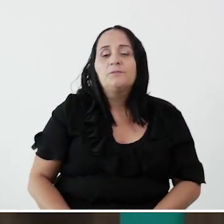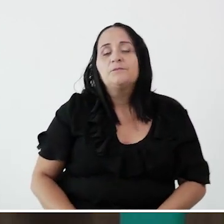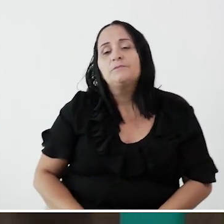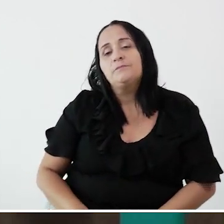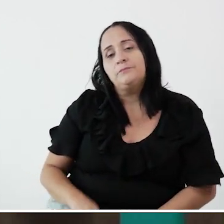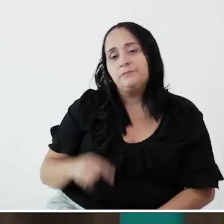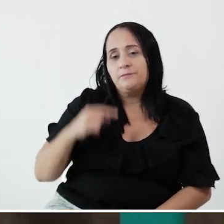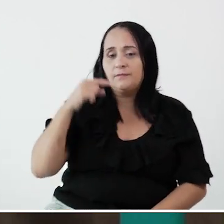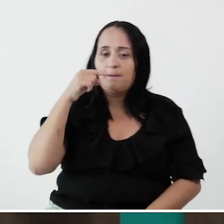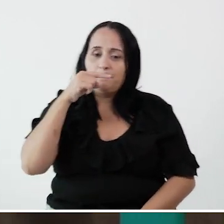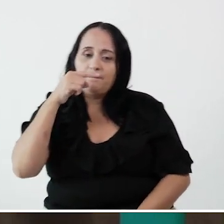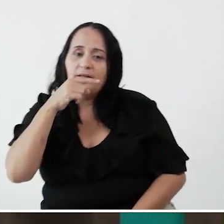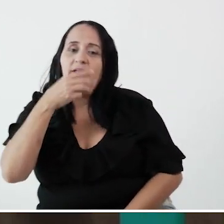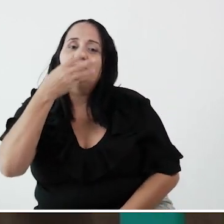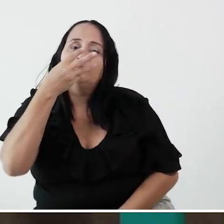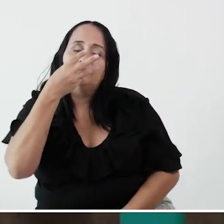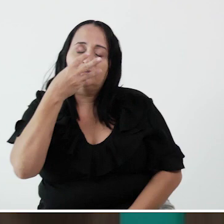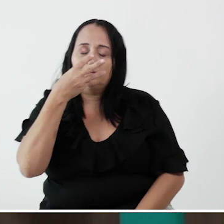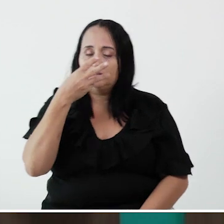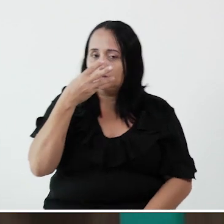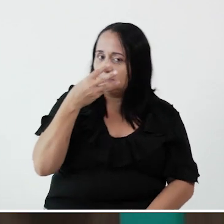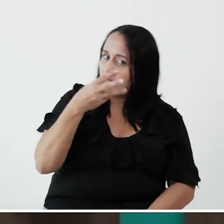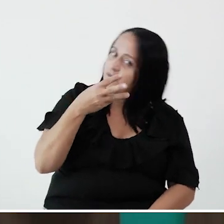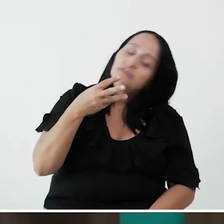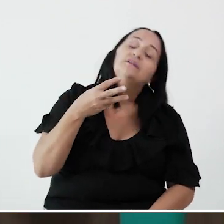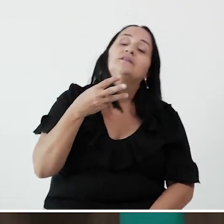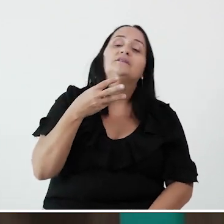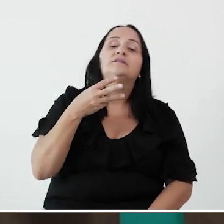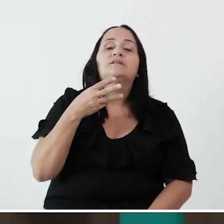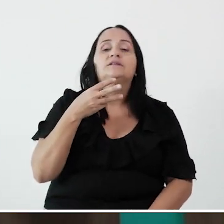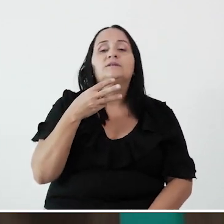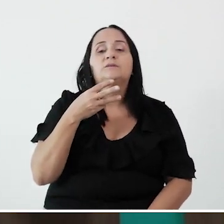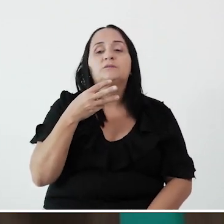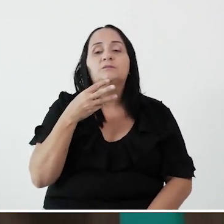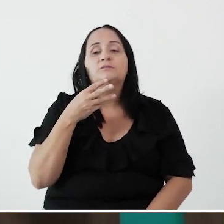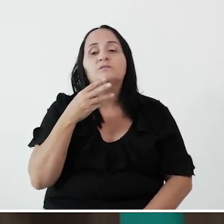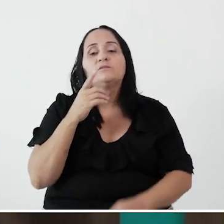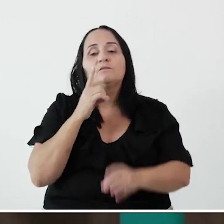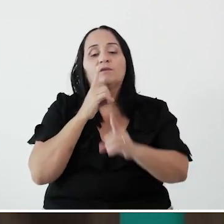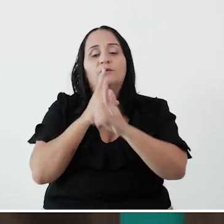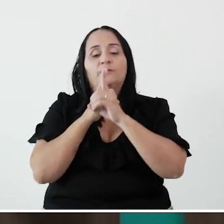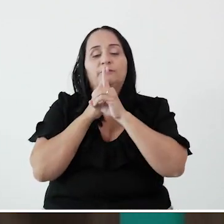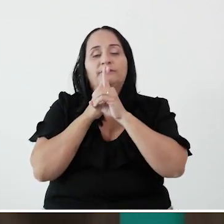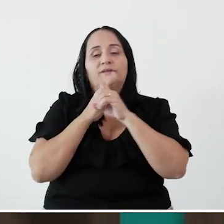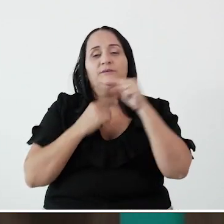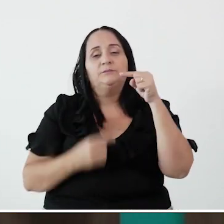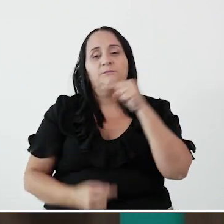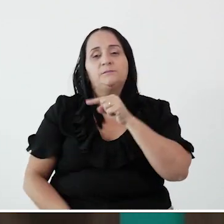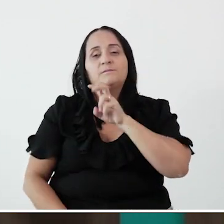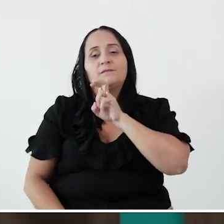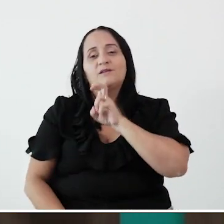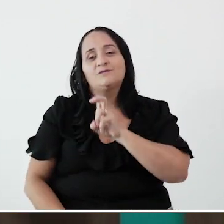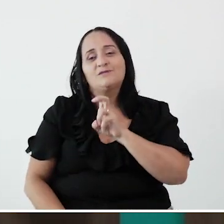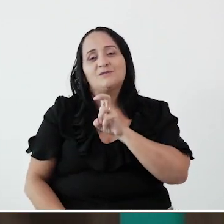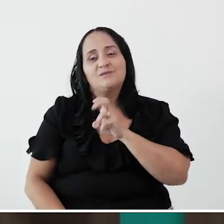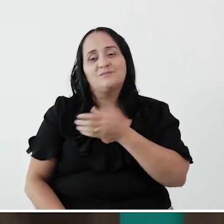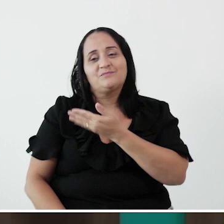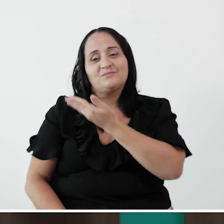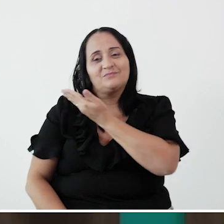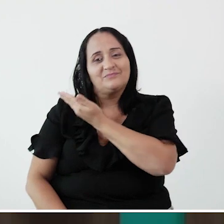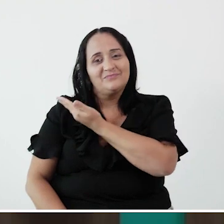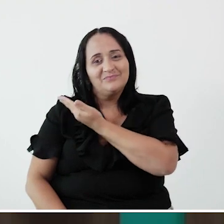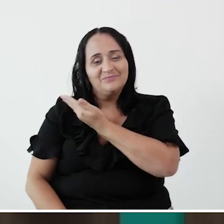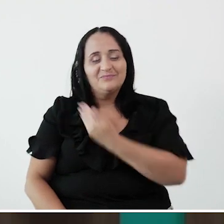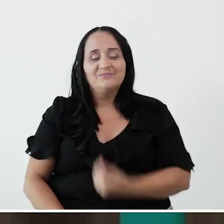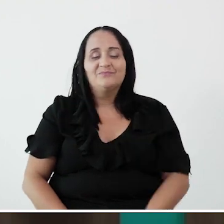menos 3, vai encontrar com y menos 5. Eis aqui o ponto